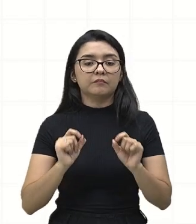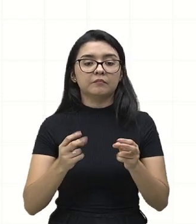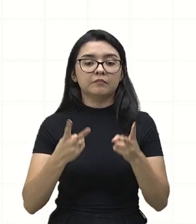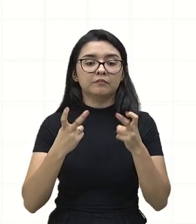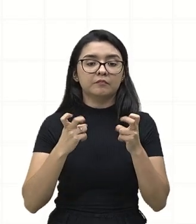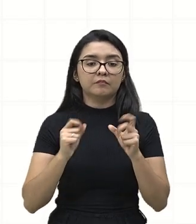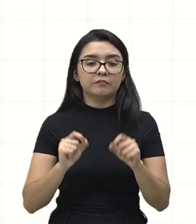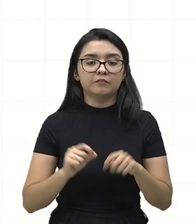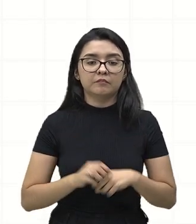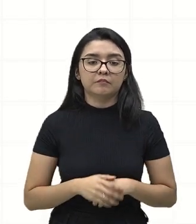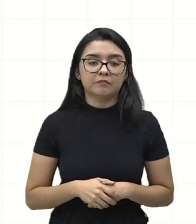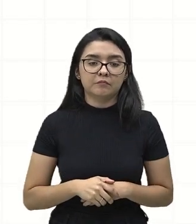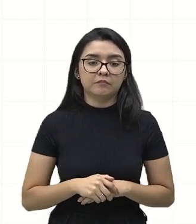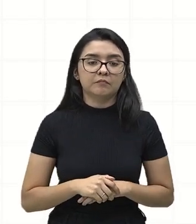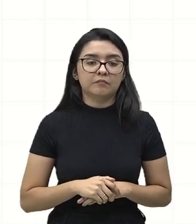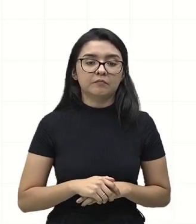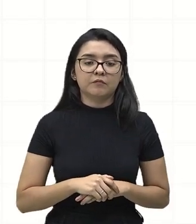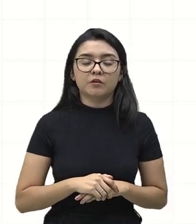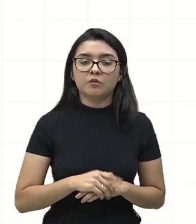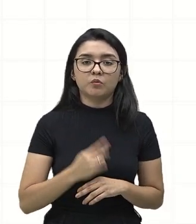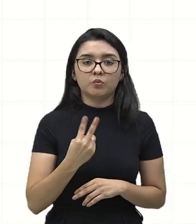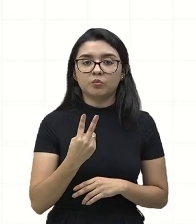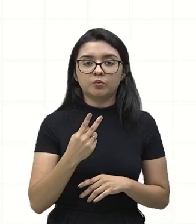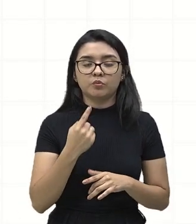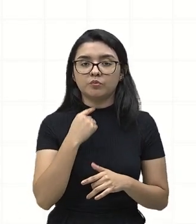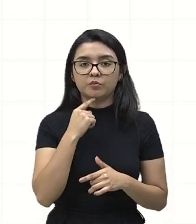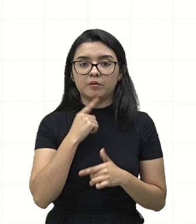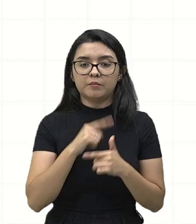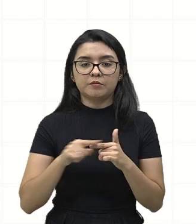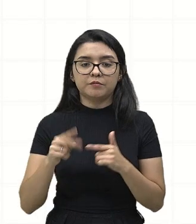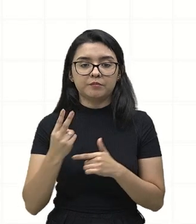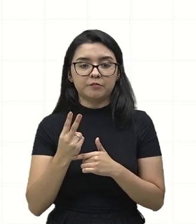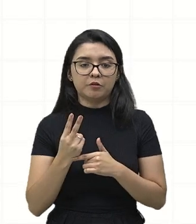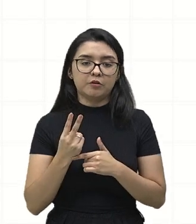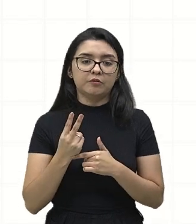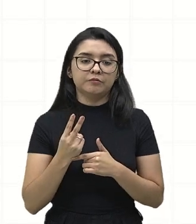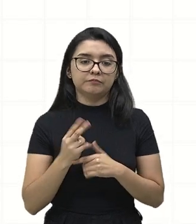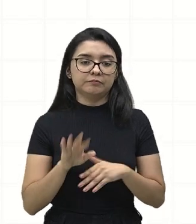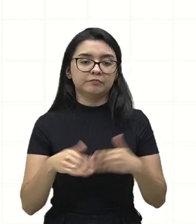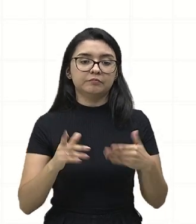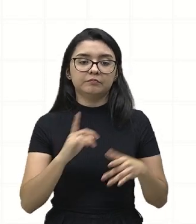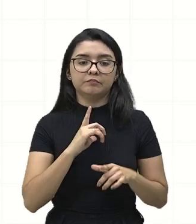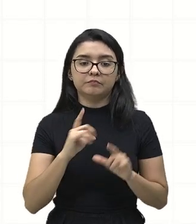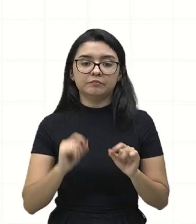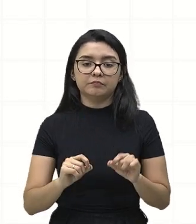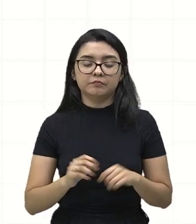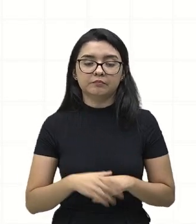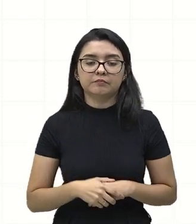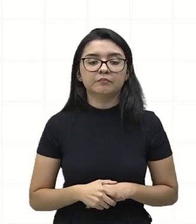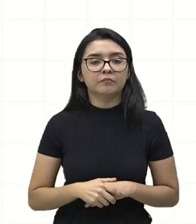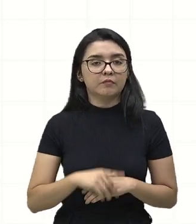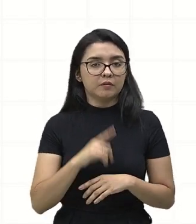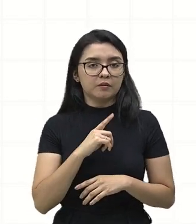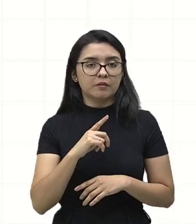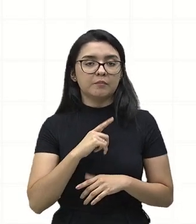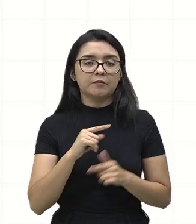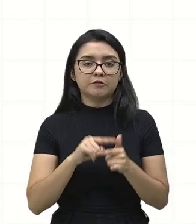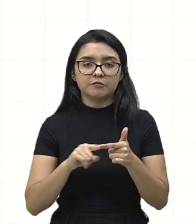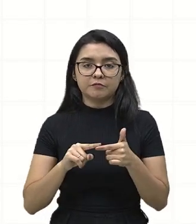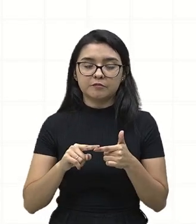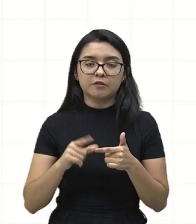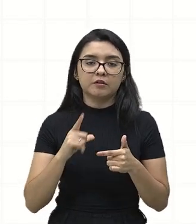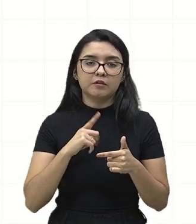só, o 2 não dá para a gente dividir por 8, ou seja, nós temos aqui uma divisão que